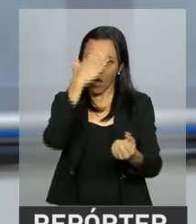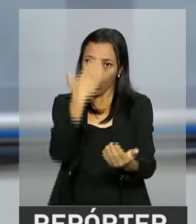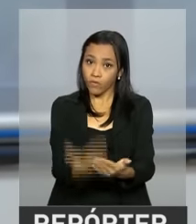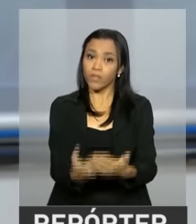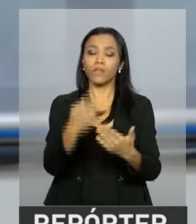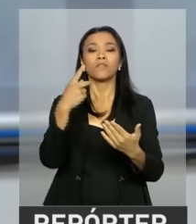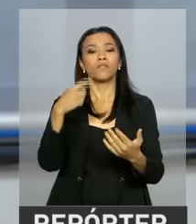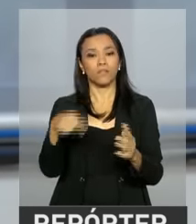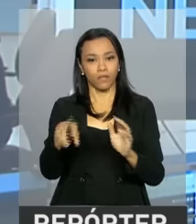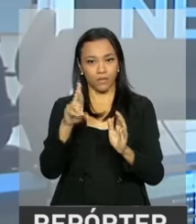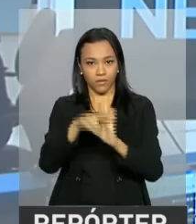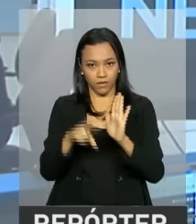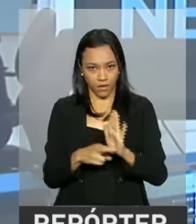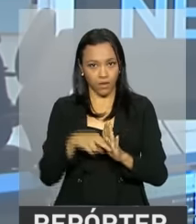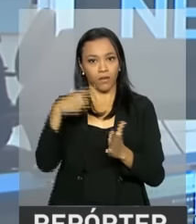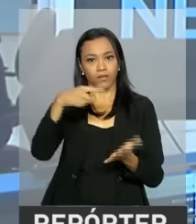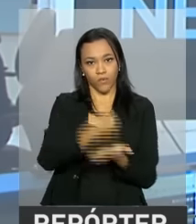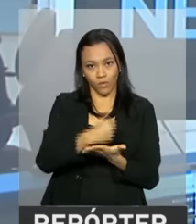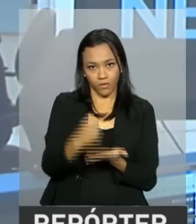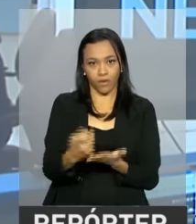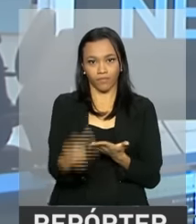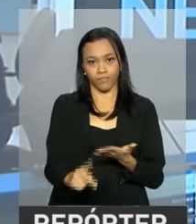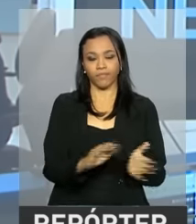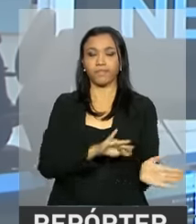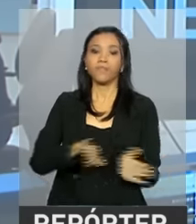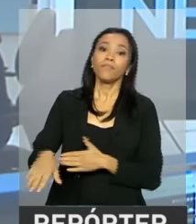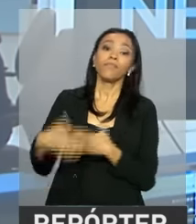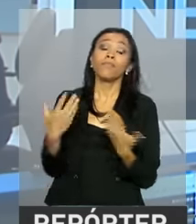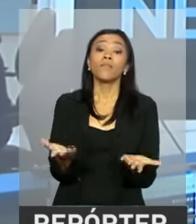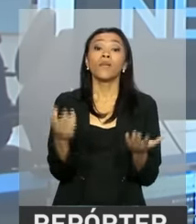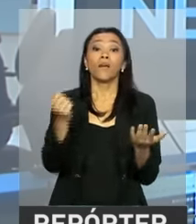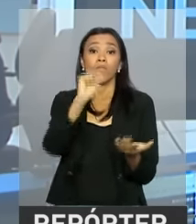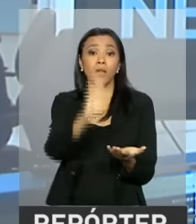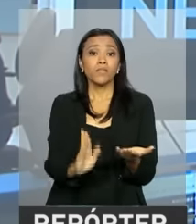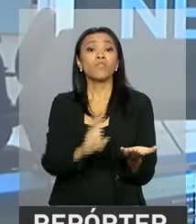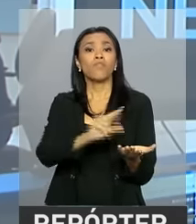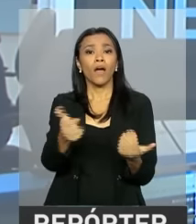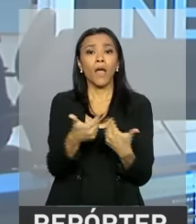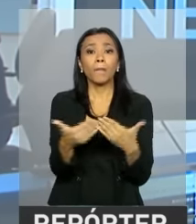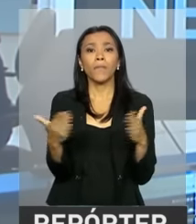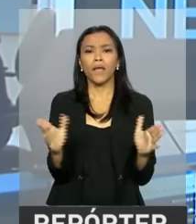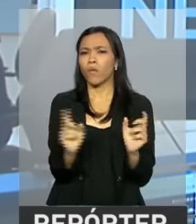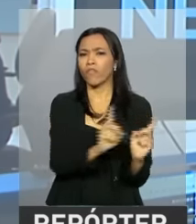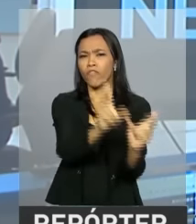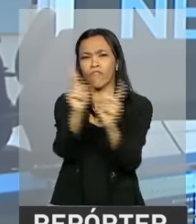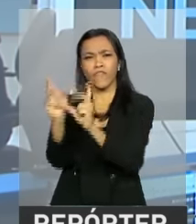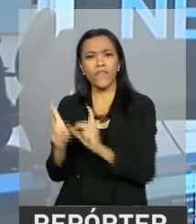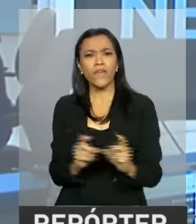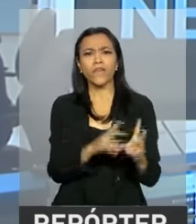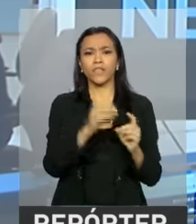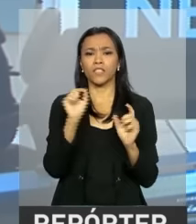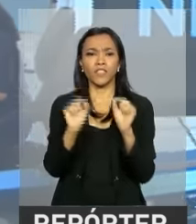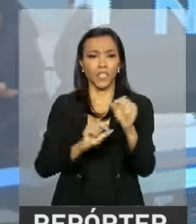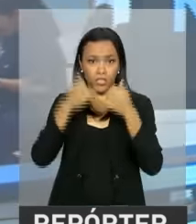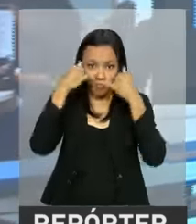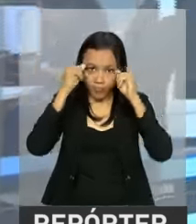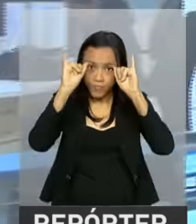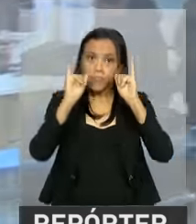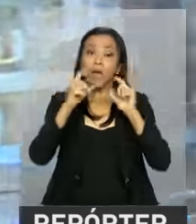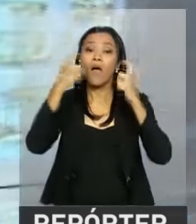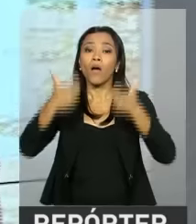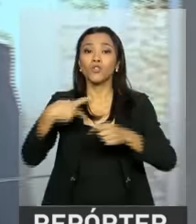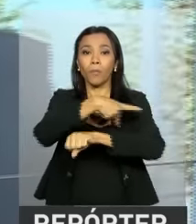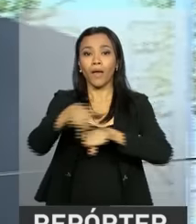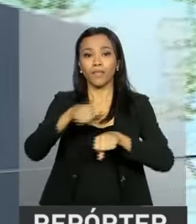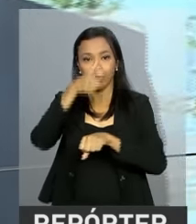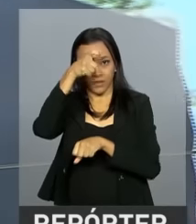segurança jurídica ainda falando em economia o Brasil vai ampliar as exportações de gado para a Turquia Vamos então conversar com o